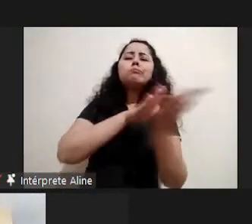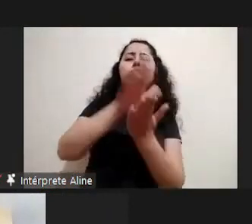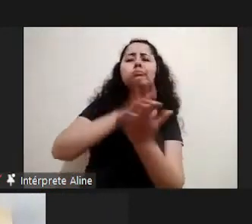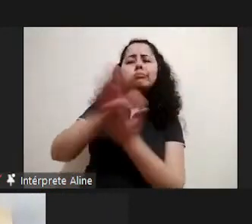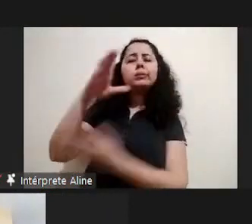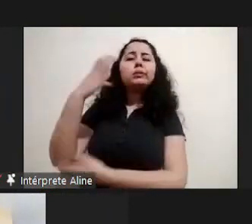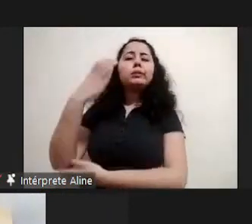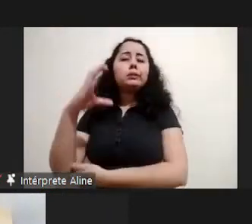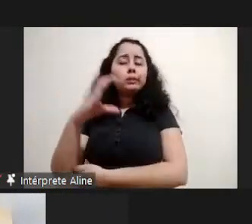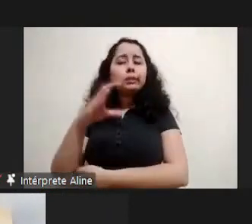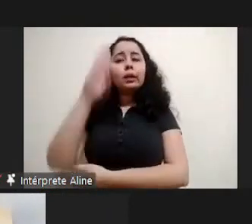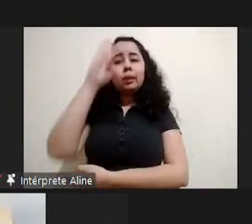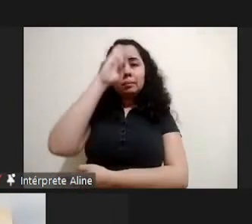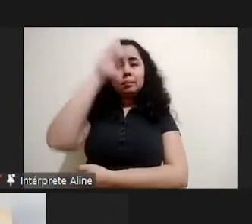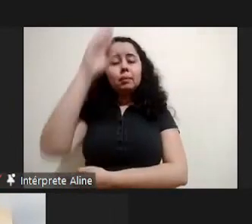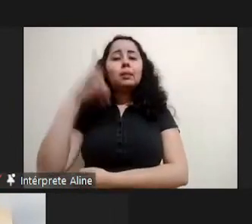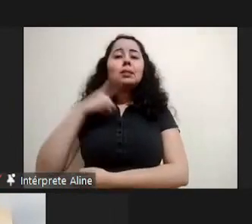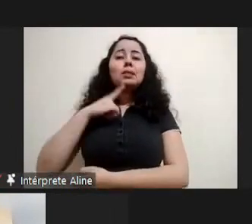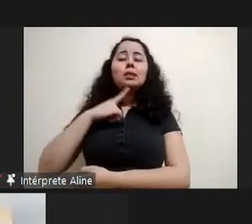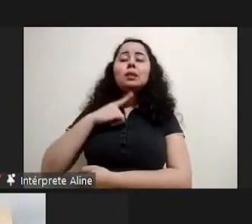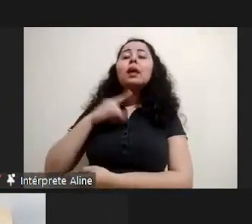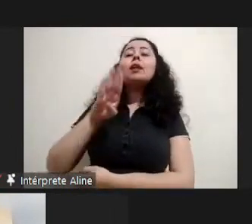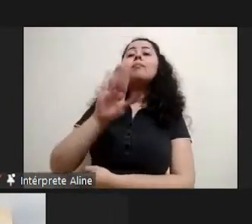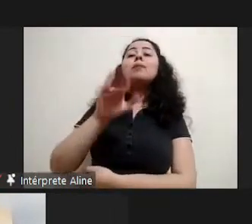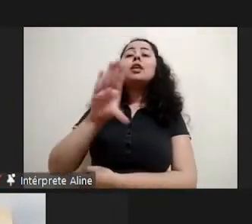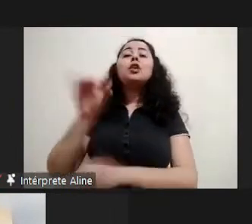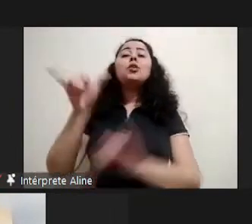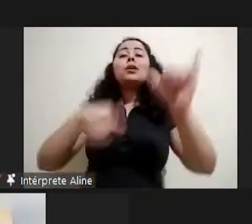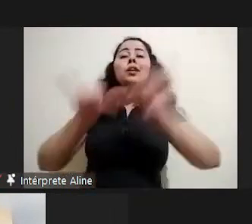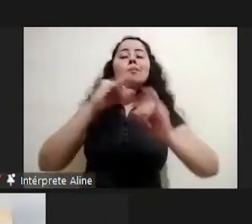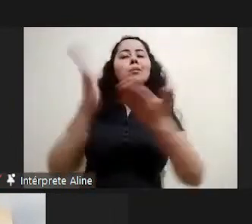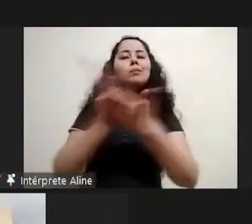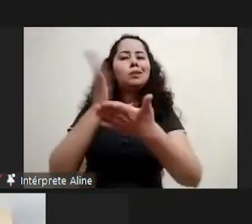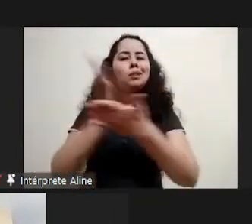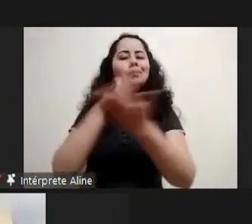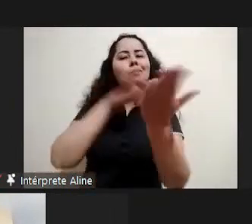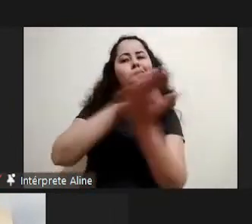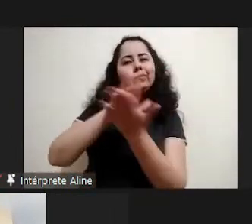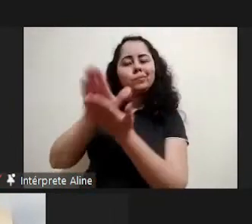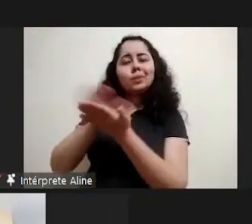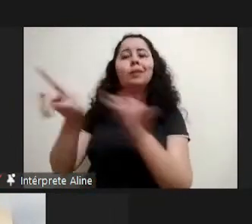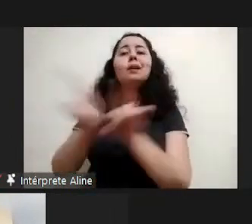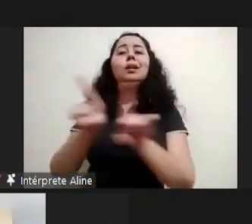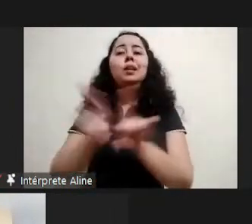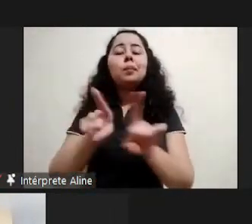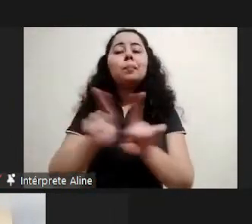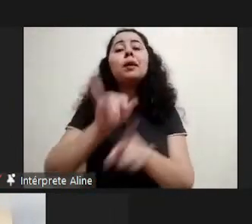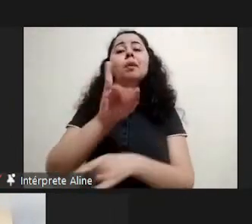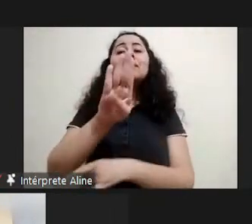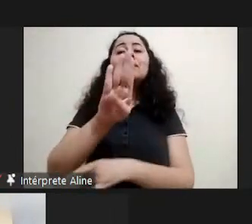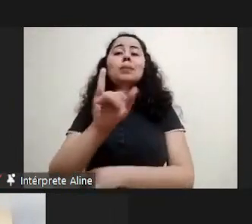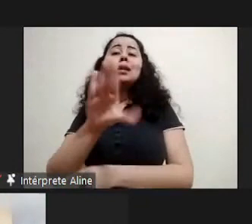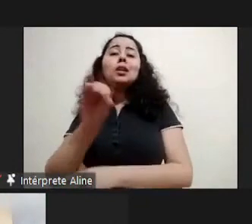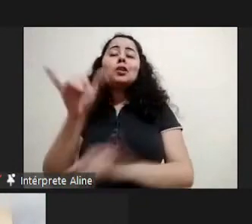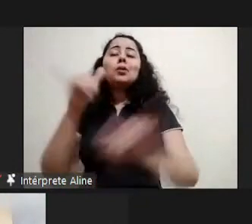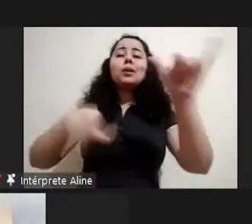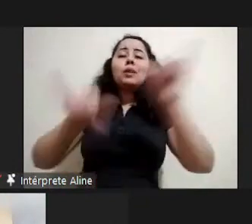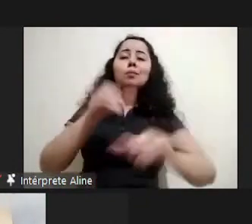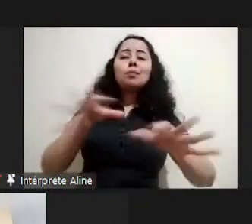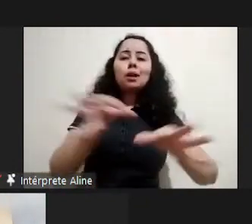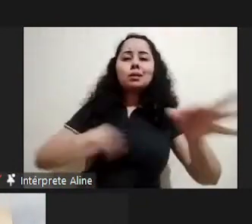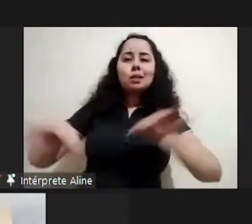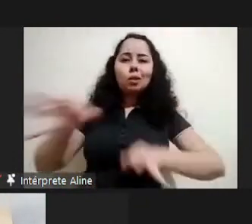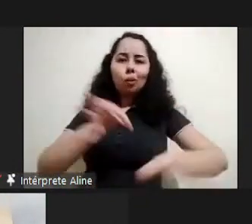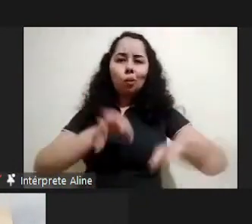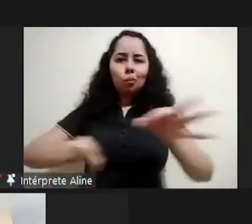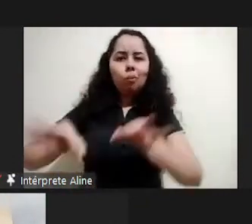livros na área bioquímica, tais como os livros tópicos de bioquímica celular, resumos didáticos da bioquímica celular,